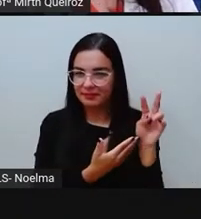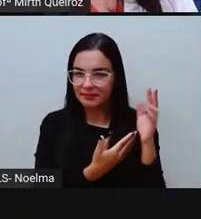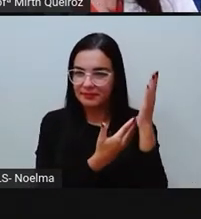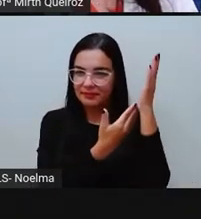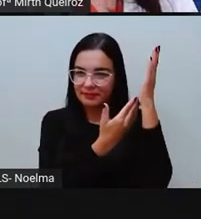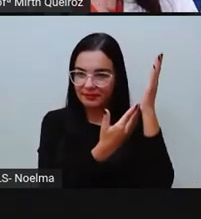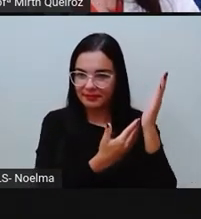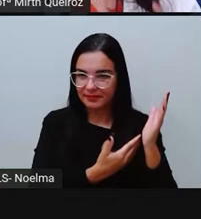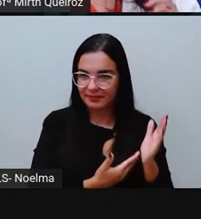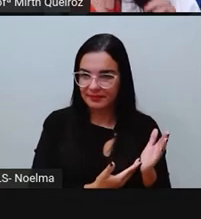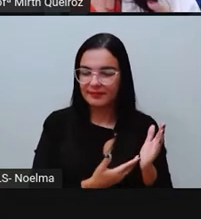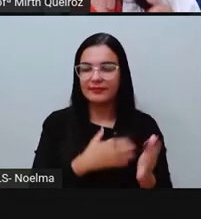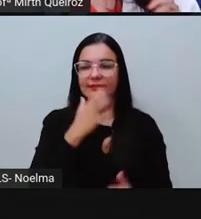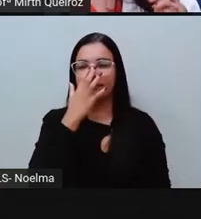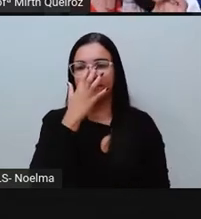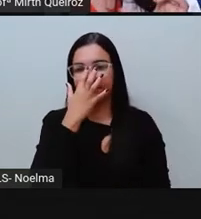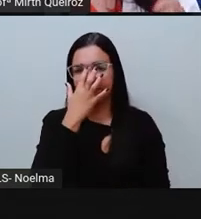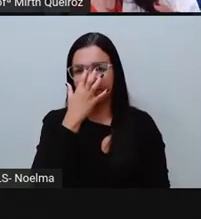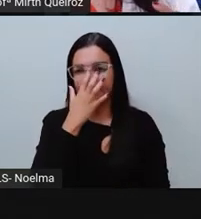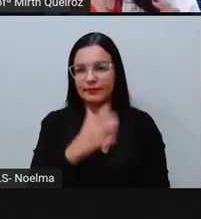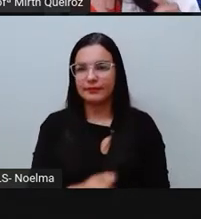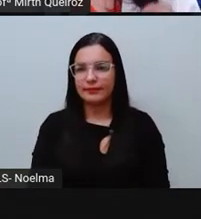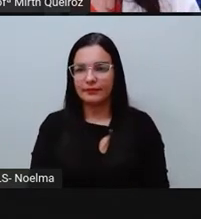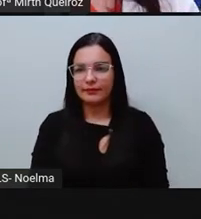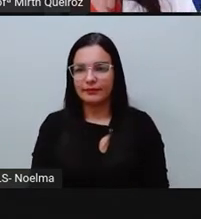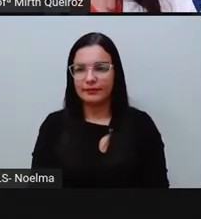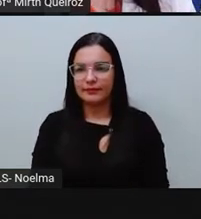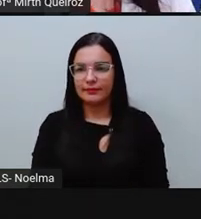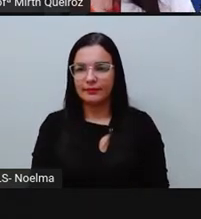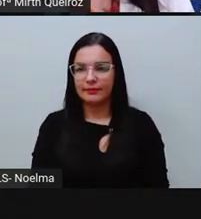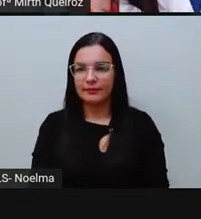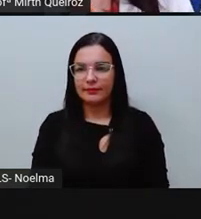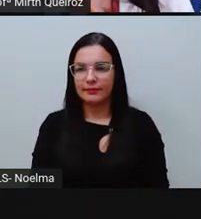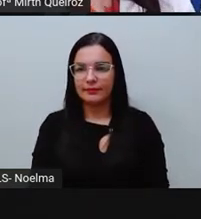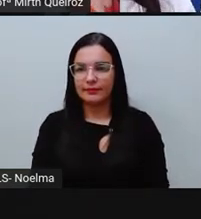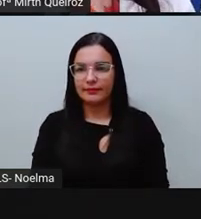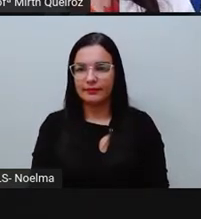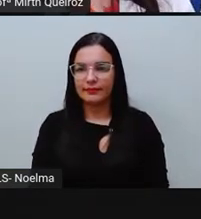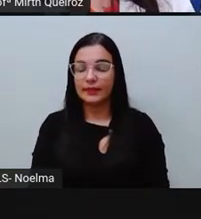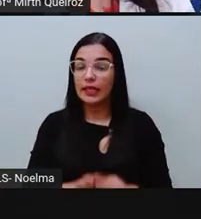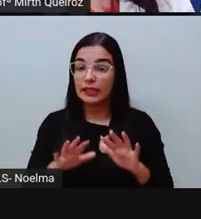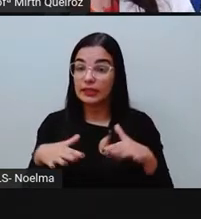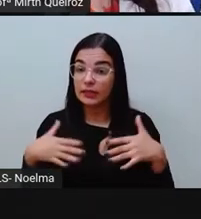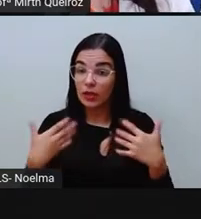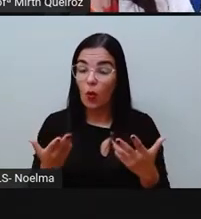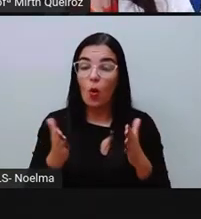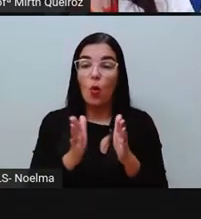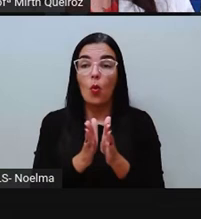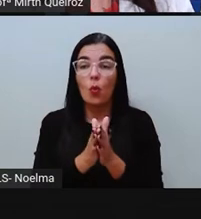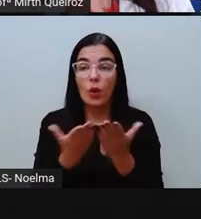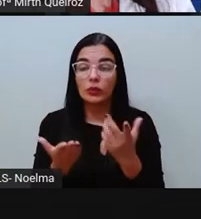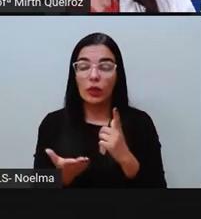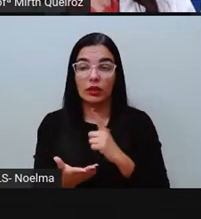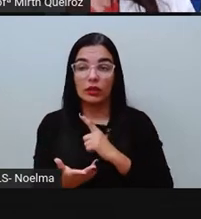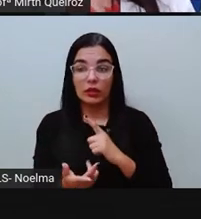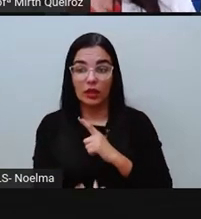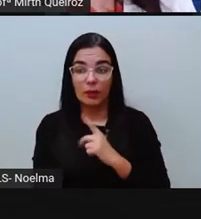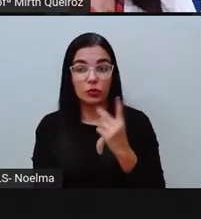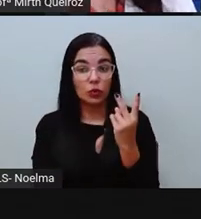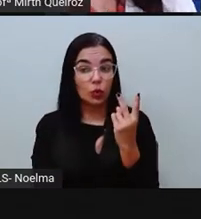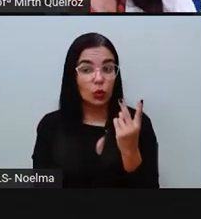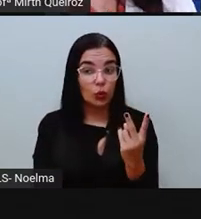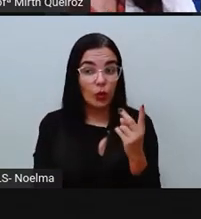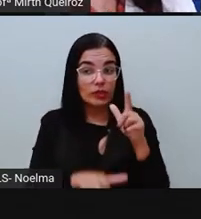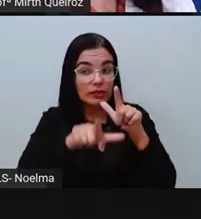tem dois S, mas aparece só, né? Um único som. Então, quando nós temos